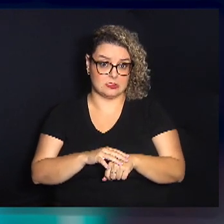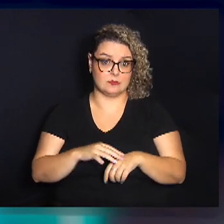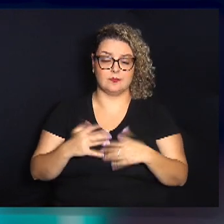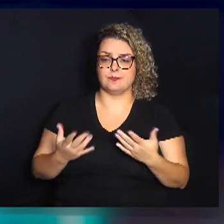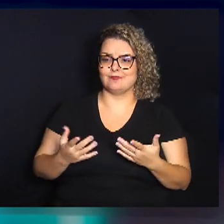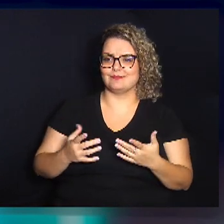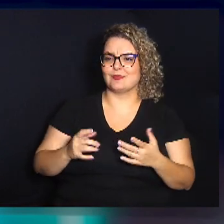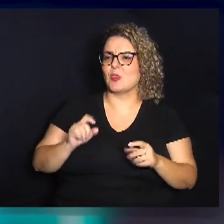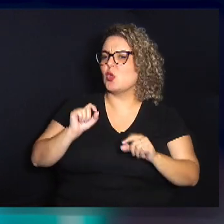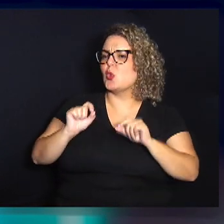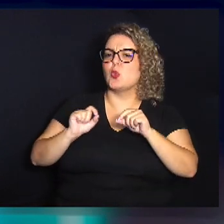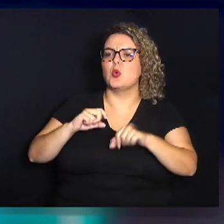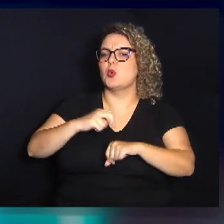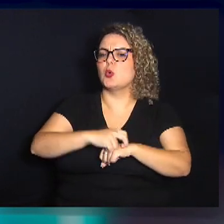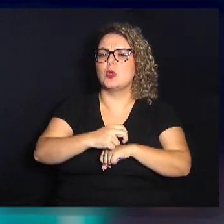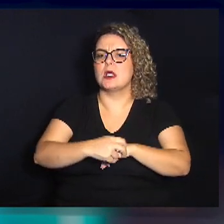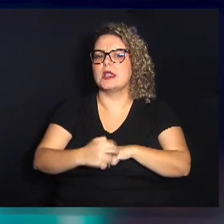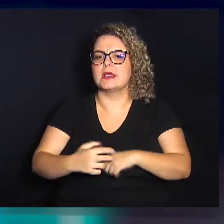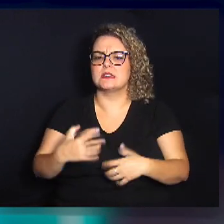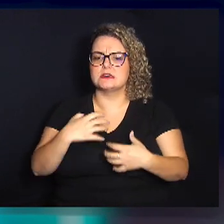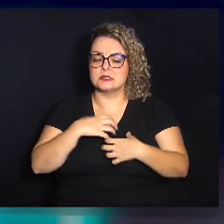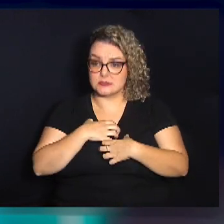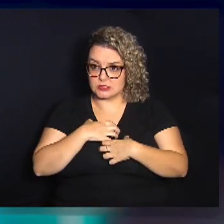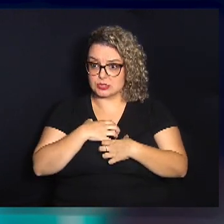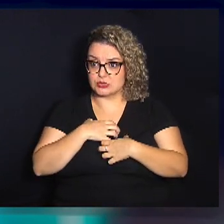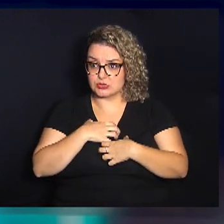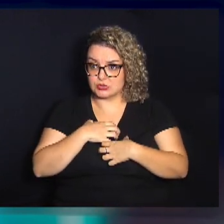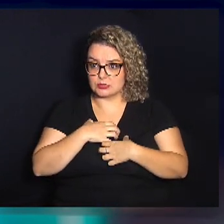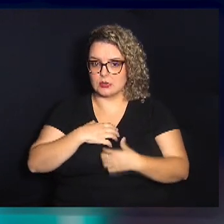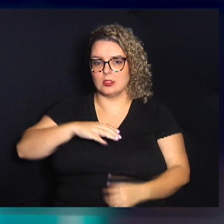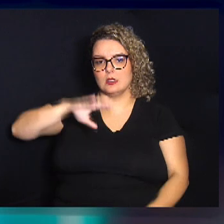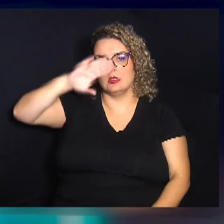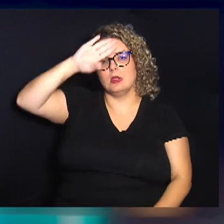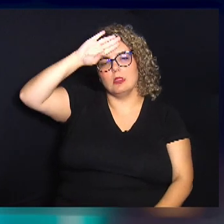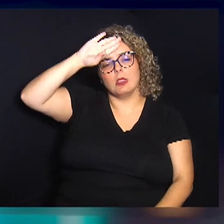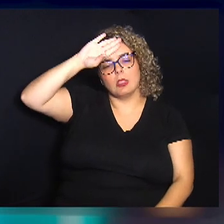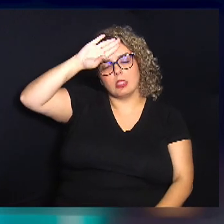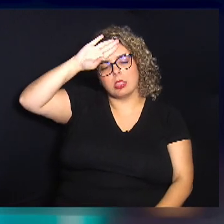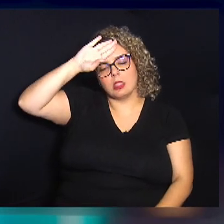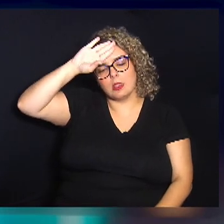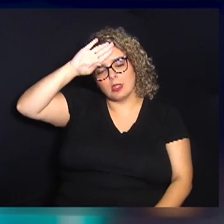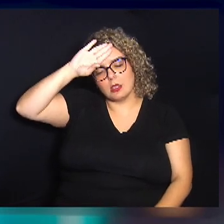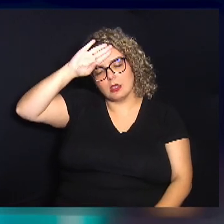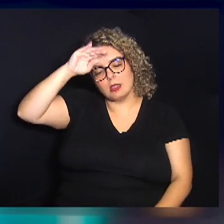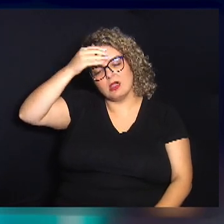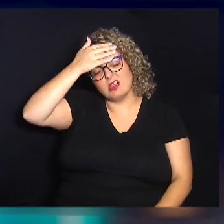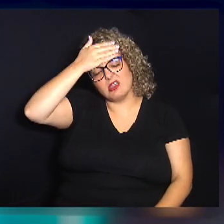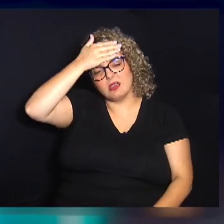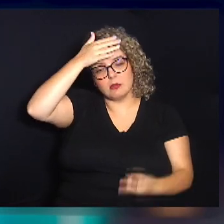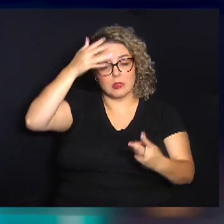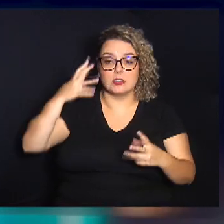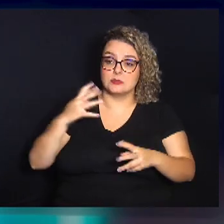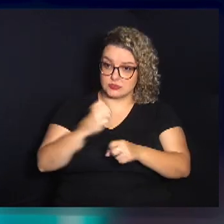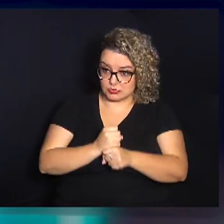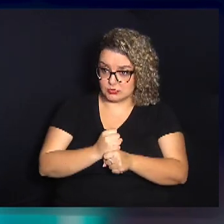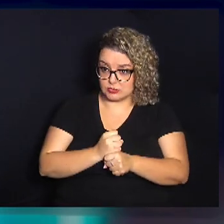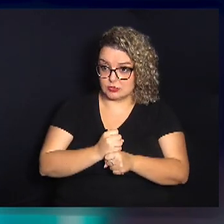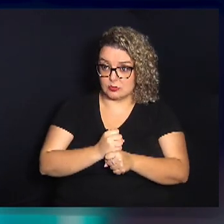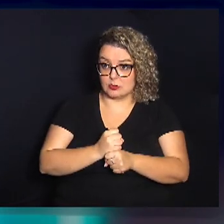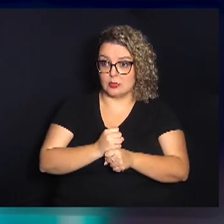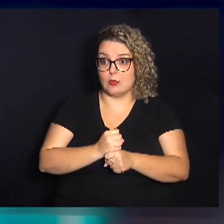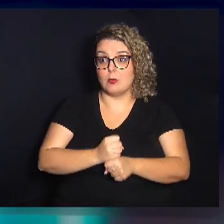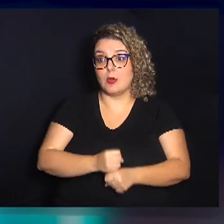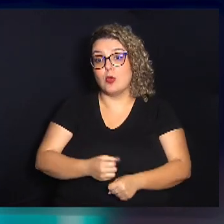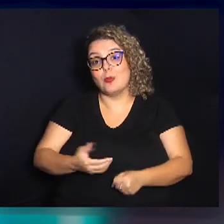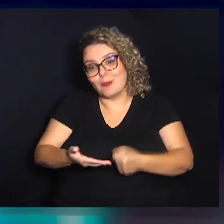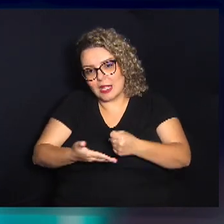Que a dengue causa na gente, né? Febre, junto com mais 2 sintomas, que pode ser pelo menos 2